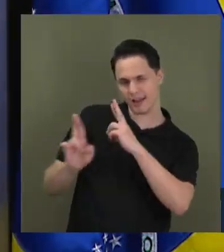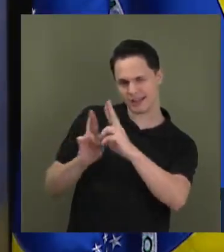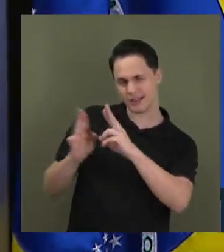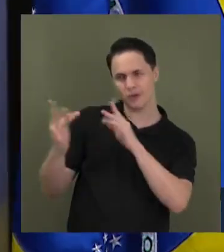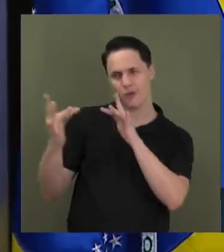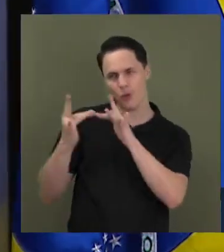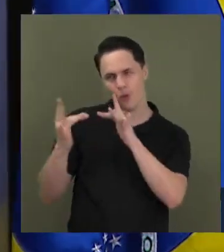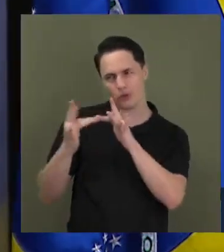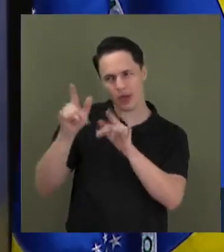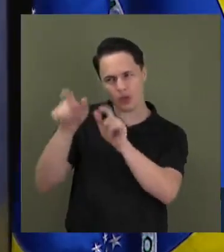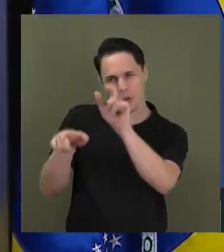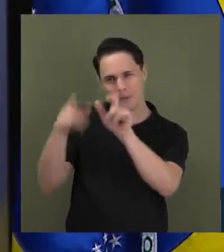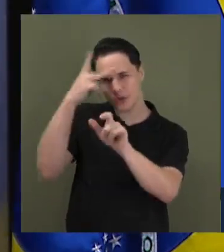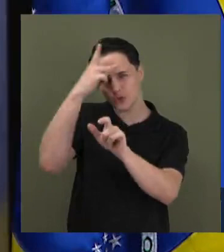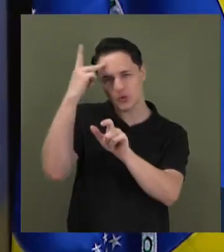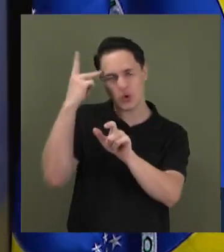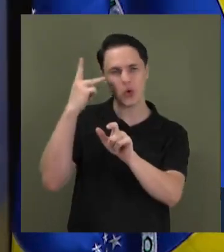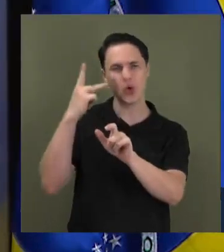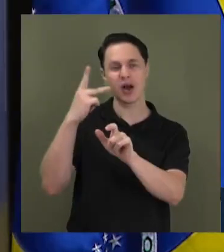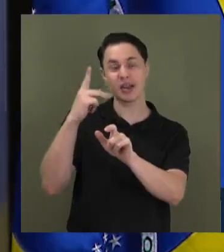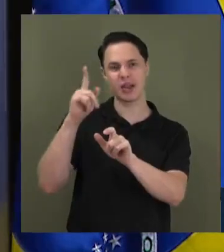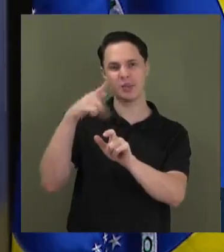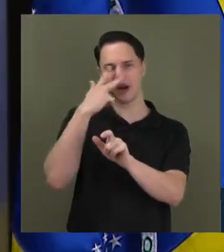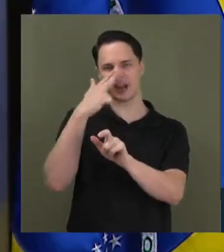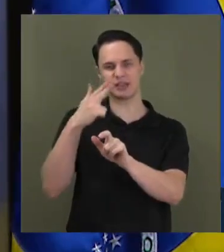o apreço com ditadores.